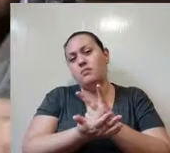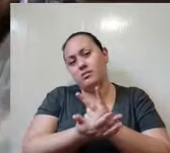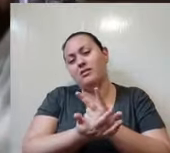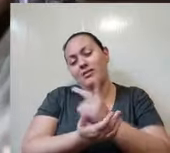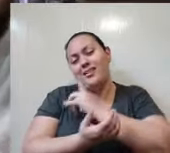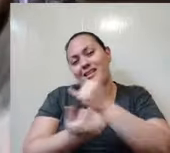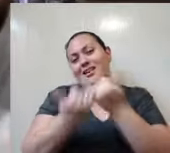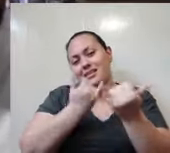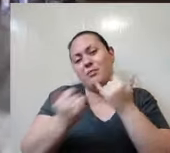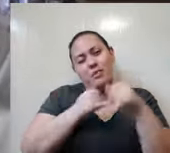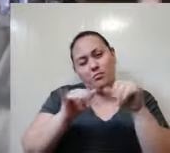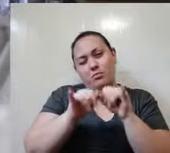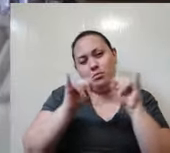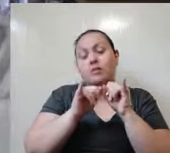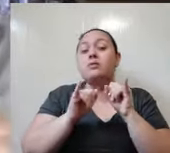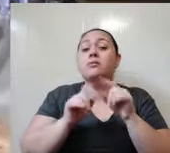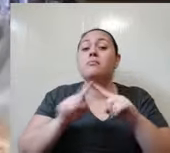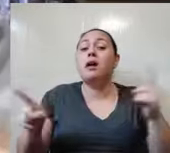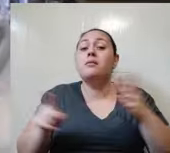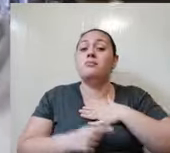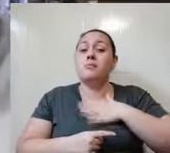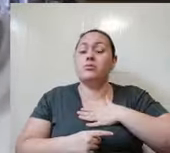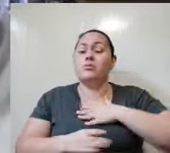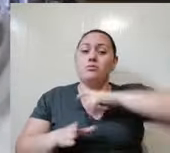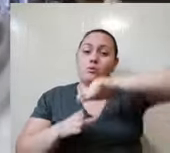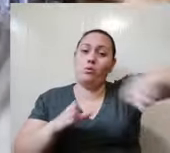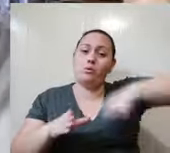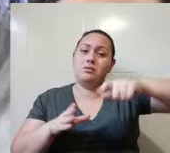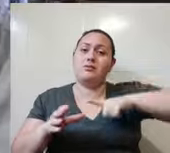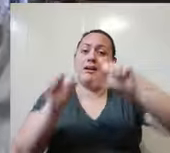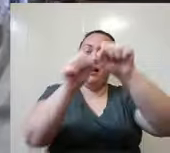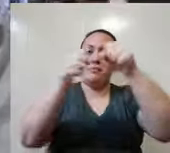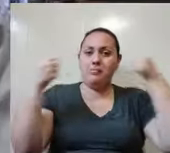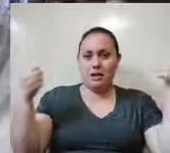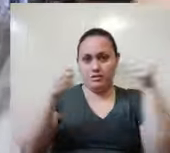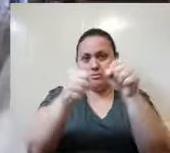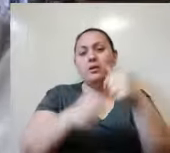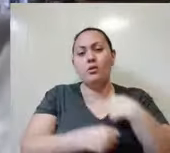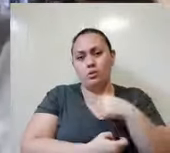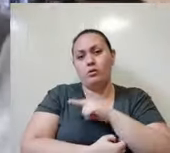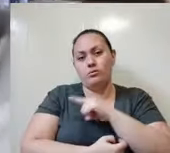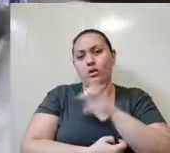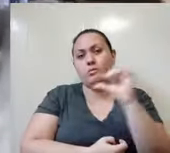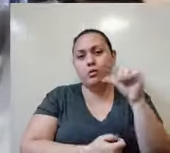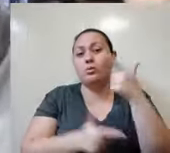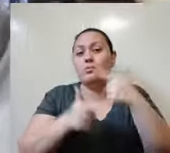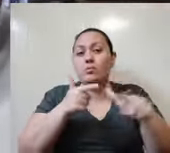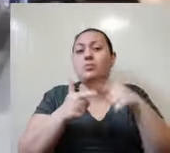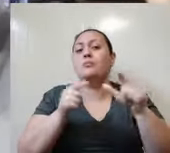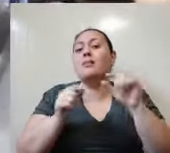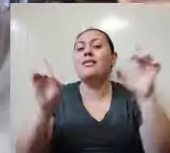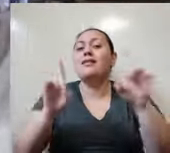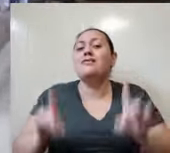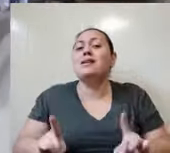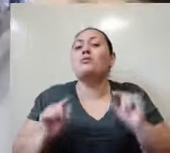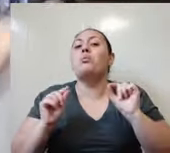É um exemplo bobo, eu sempre uso os armários da minha cozinha. Eu sou um cara que eu tenho uma leve deficiência vertical. Eu sou